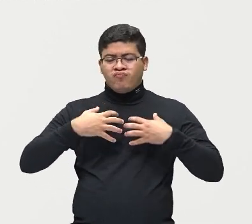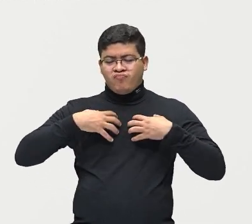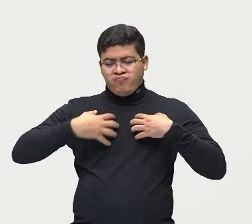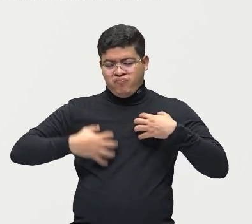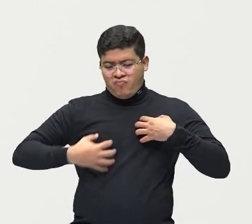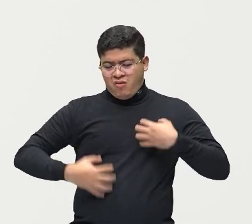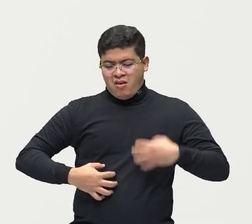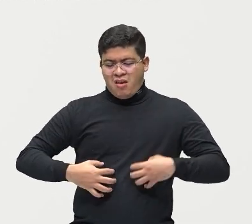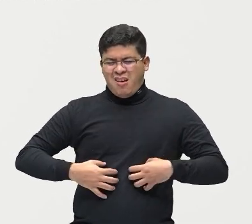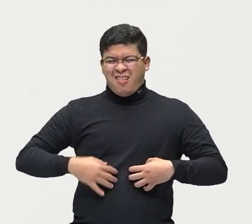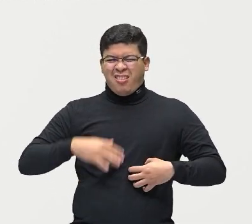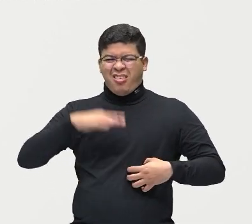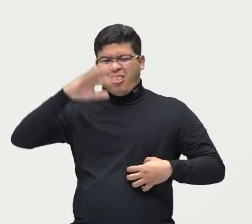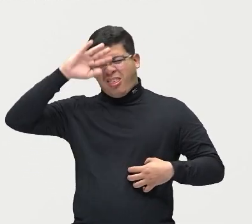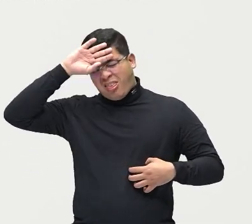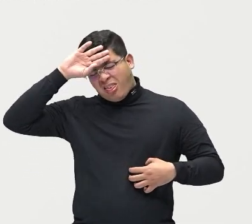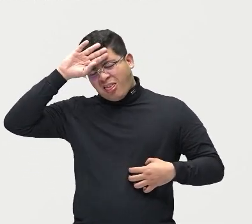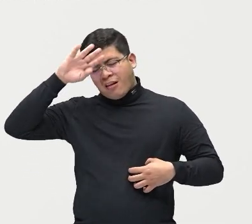observa aí